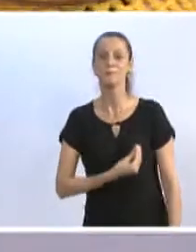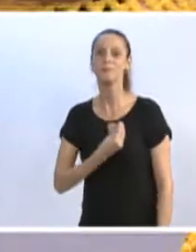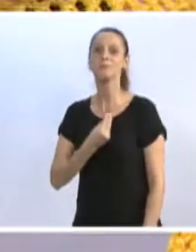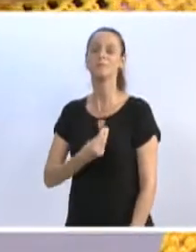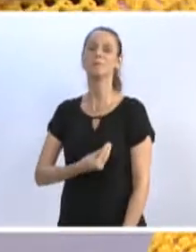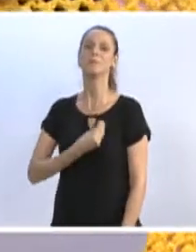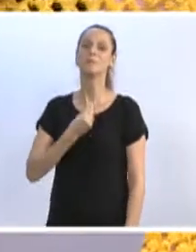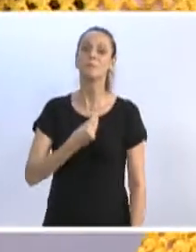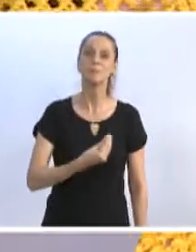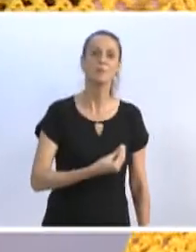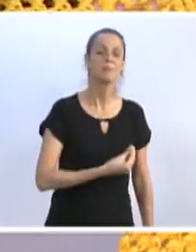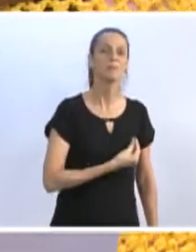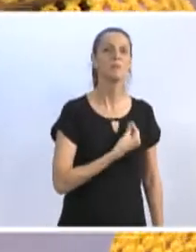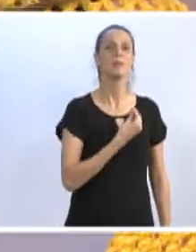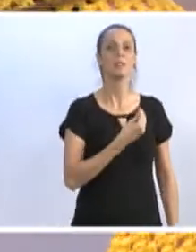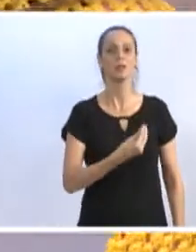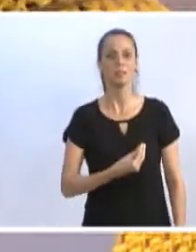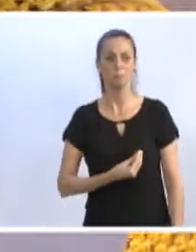antes que o haja